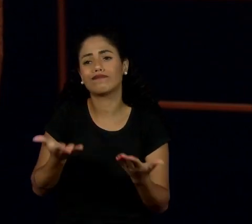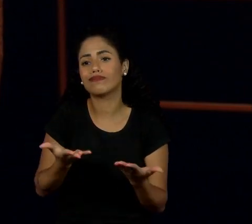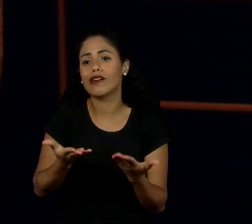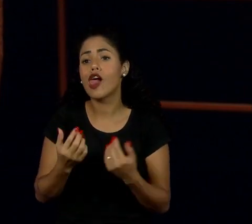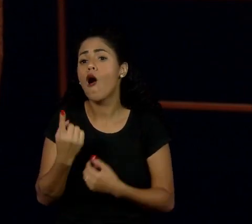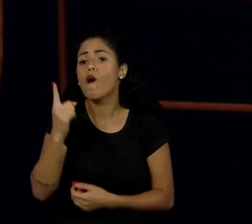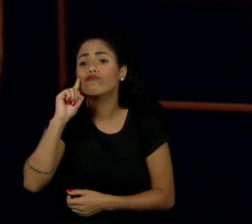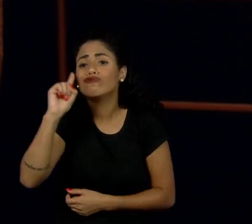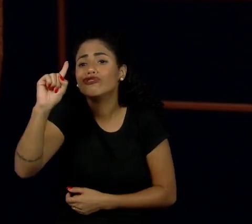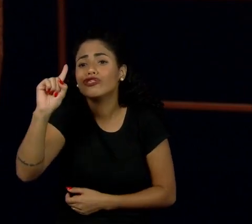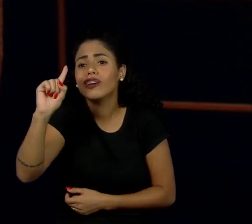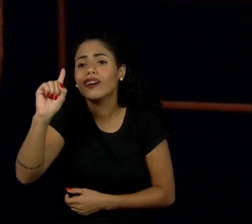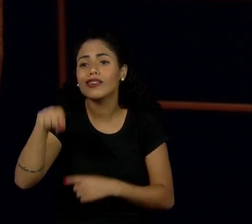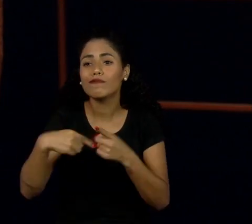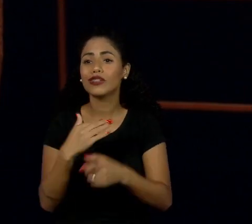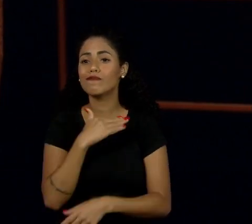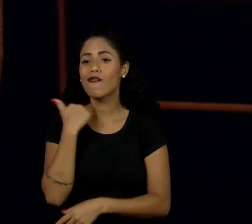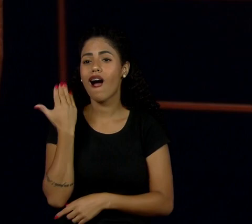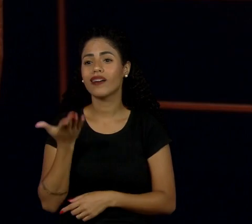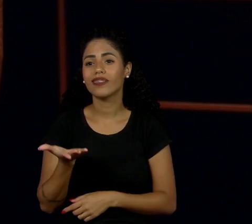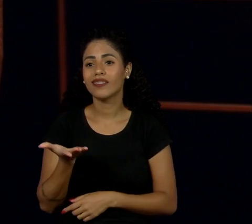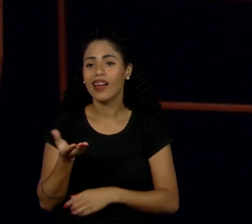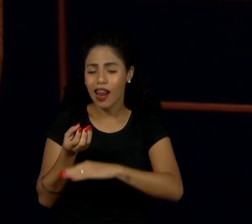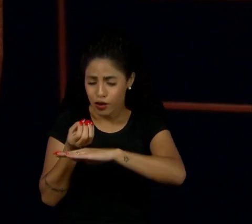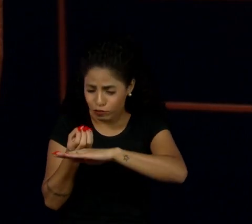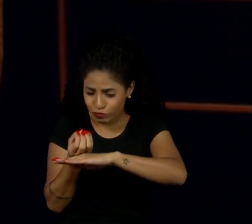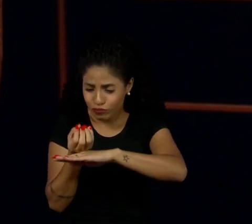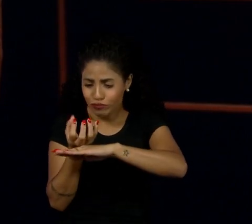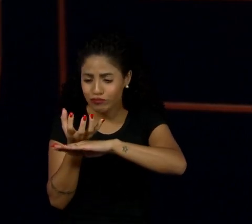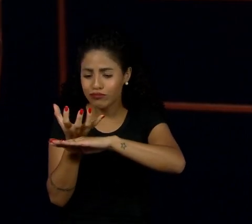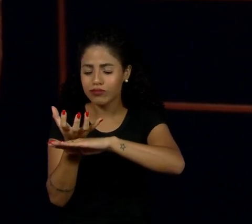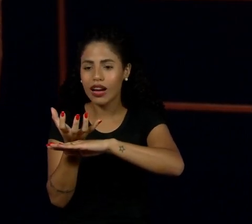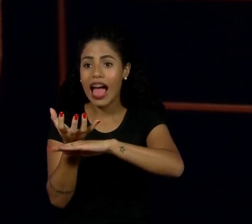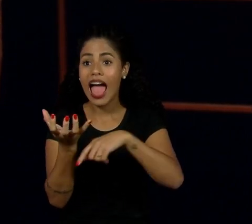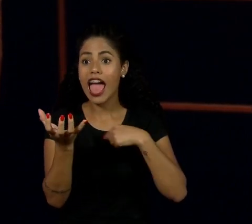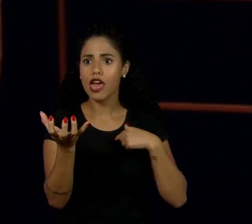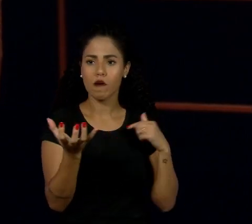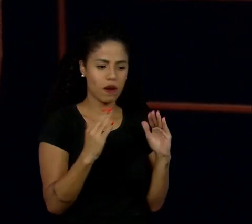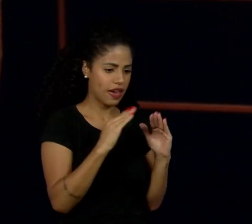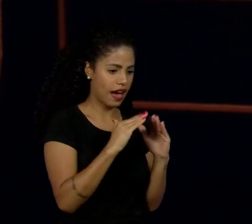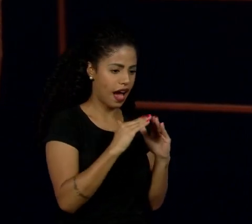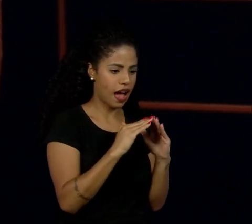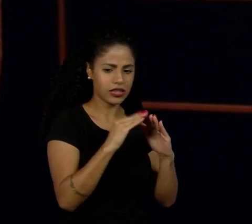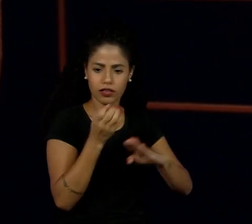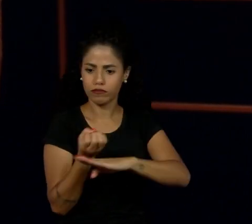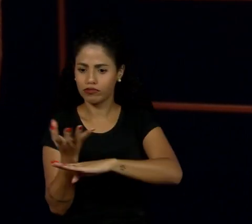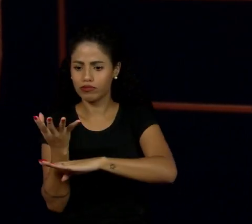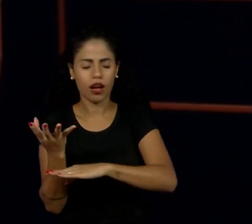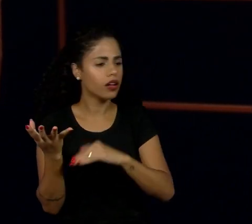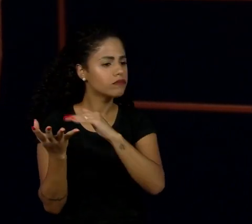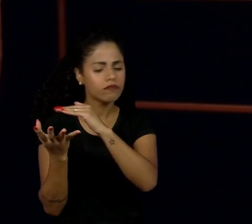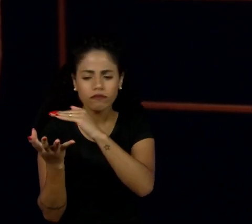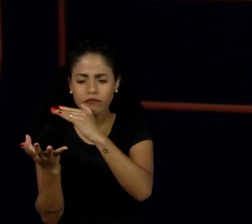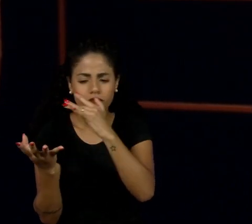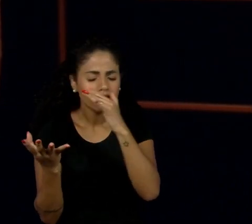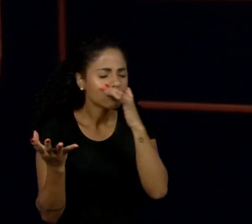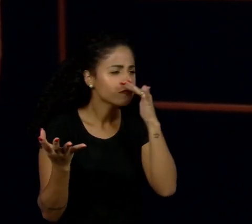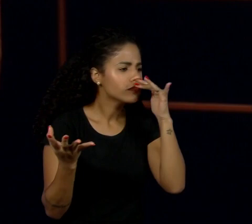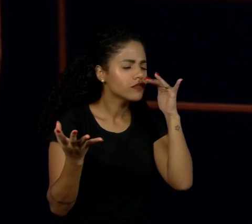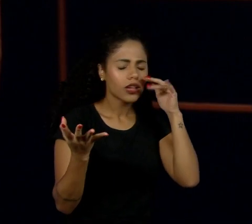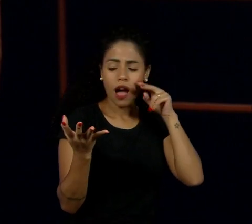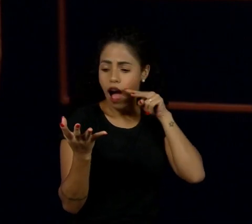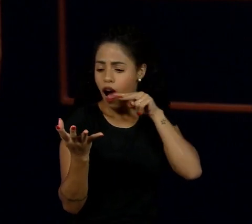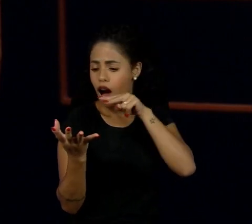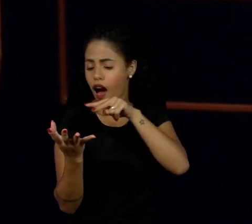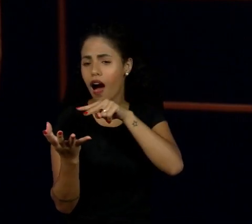um dia. É uma flor que, quando a flor vai abrir, eu sinto, de dentro de casa, eu sinto o cheiro, porque ela racha, é